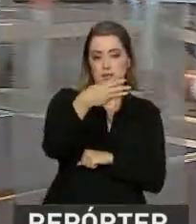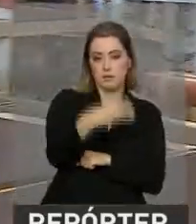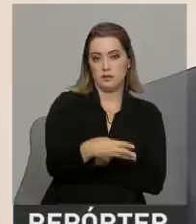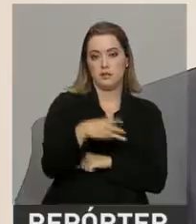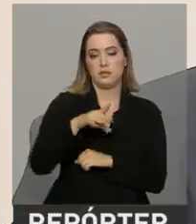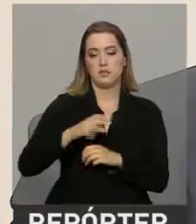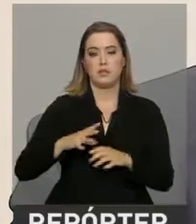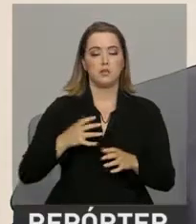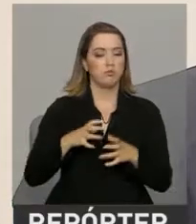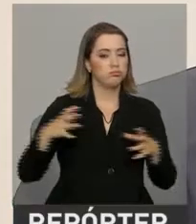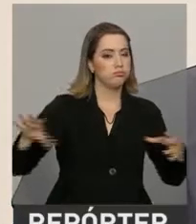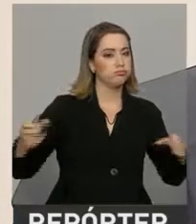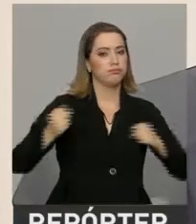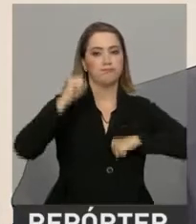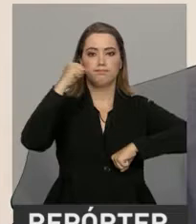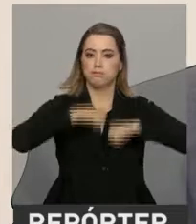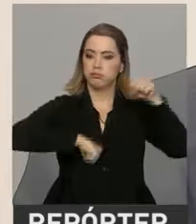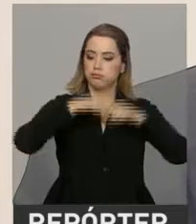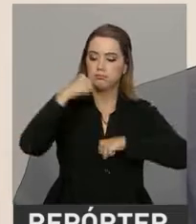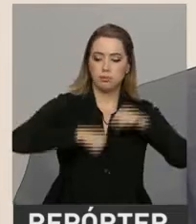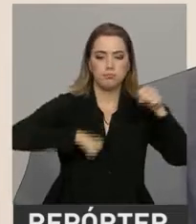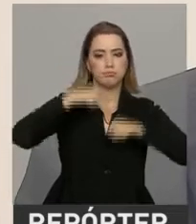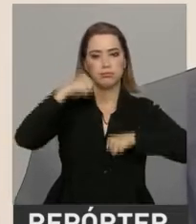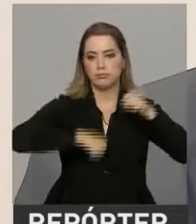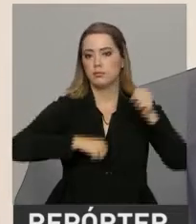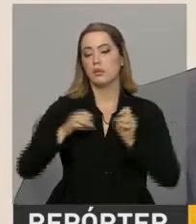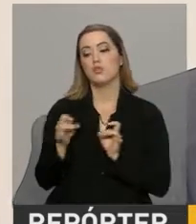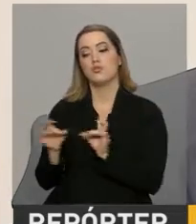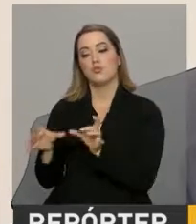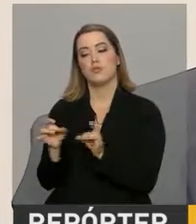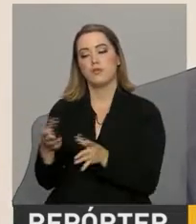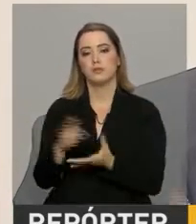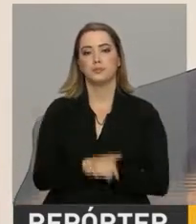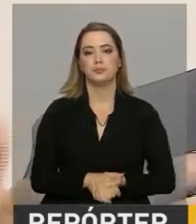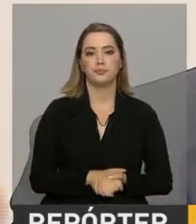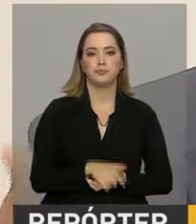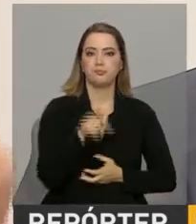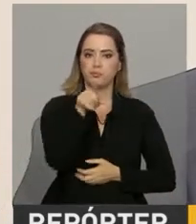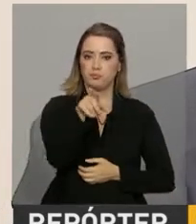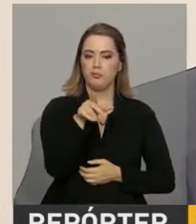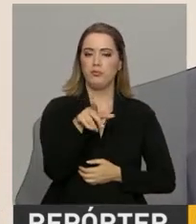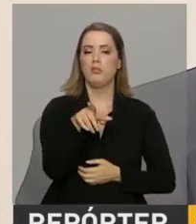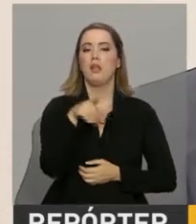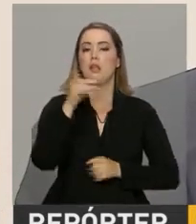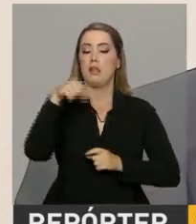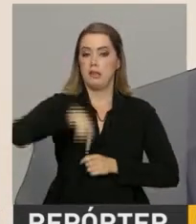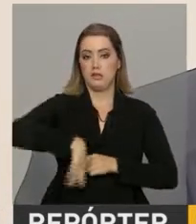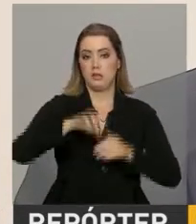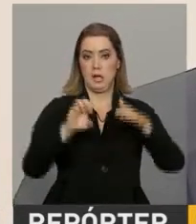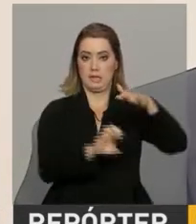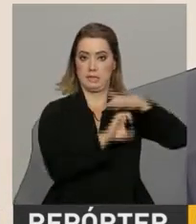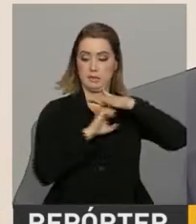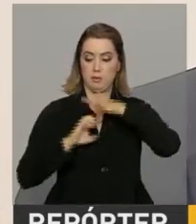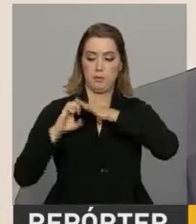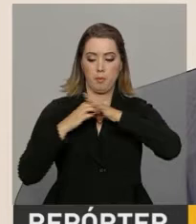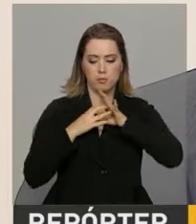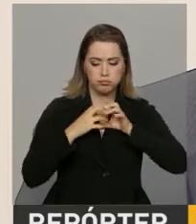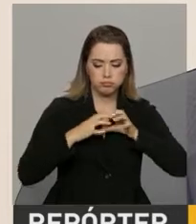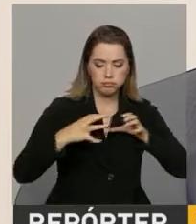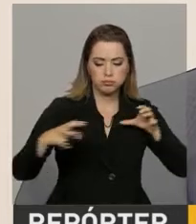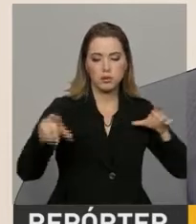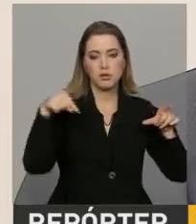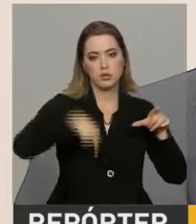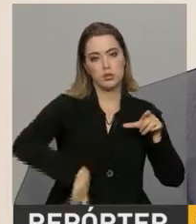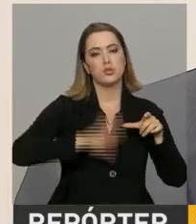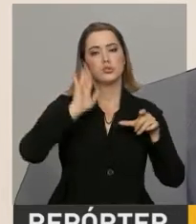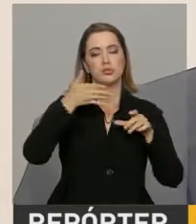brasileiras as empresas Americanas aqui no Brasil Elas têm uma antiguidade muito maior né Há muito m mais tempo elas estão